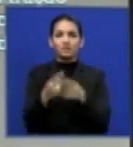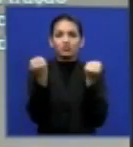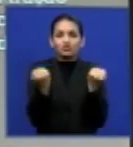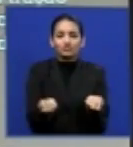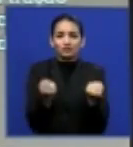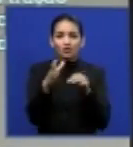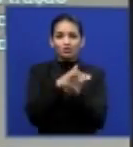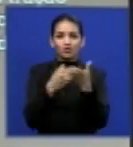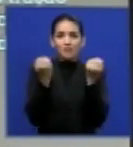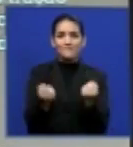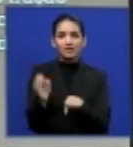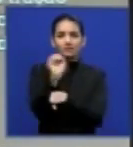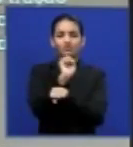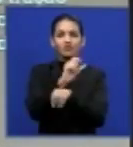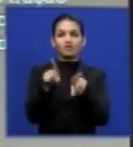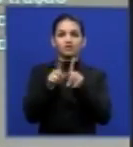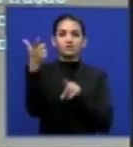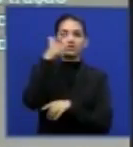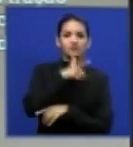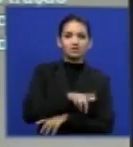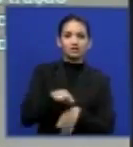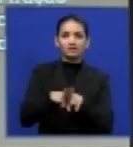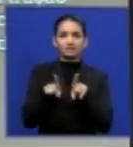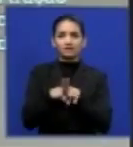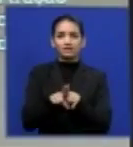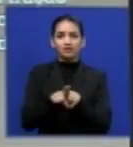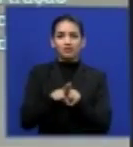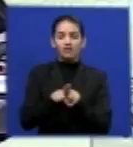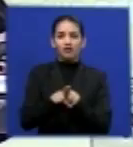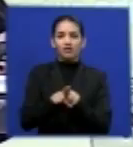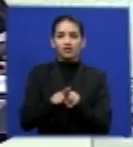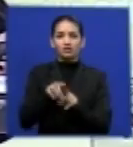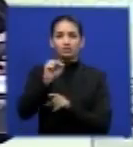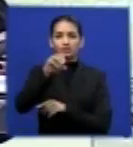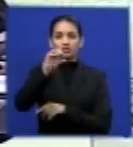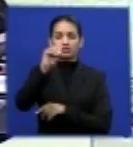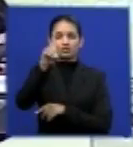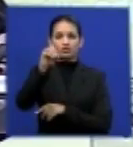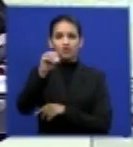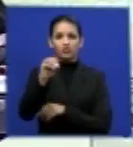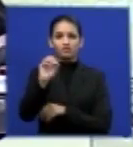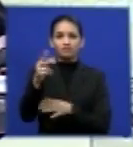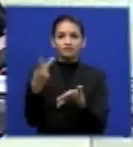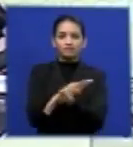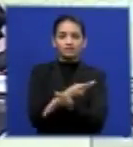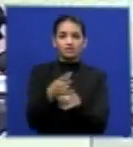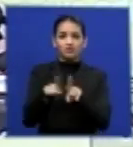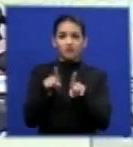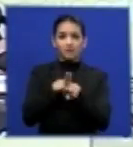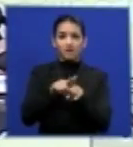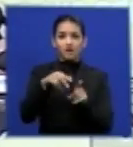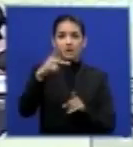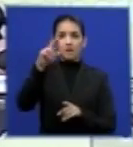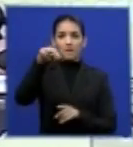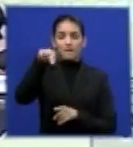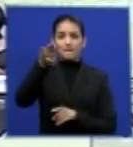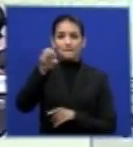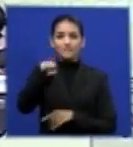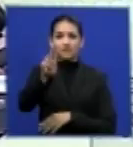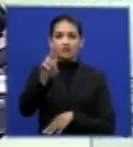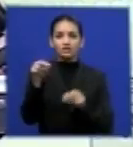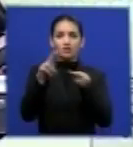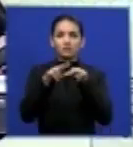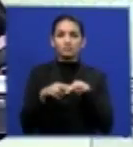e resiste à pressão provocada pela ação do solo. um pneu dentro do modelo de sociedade